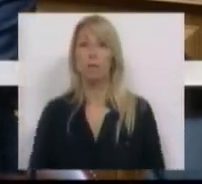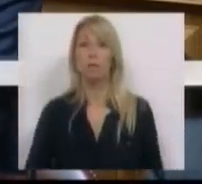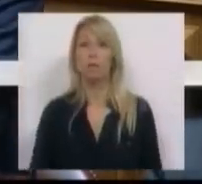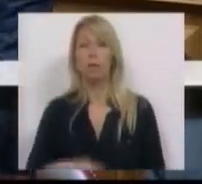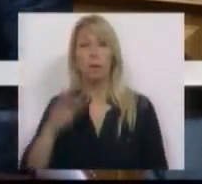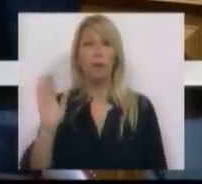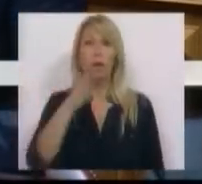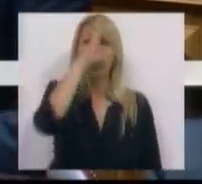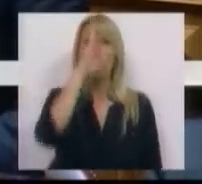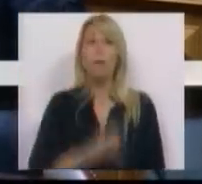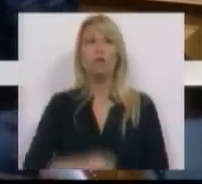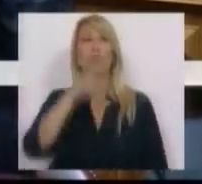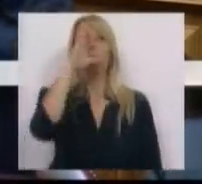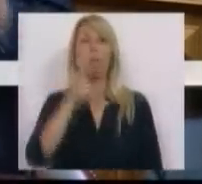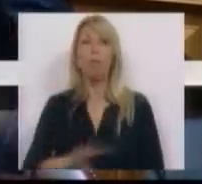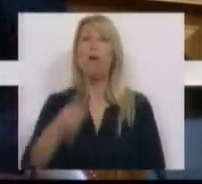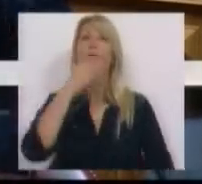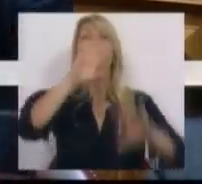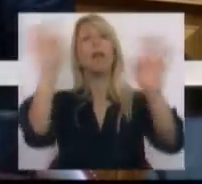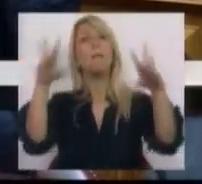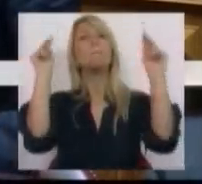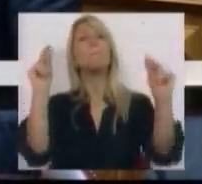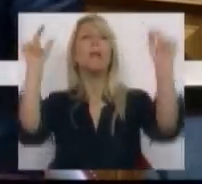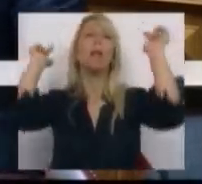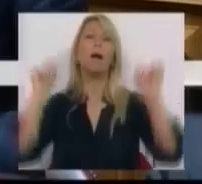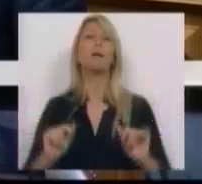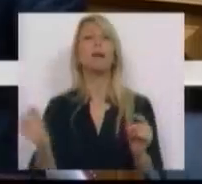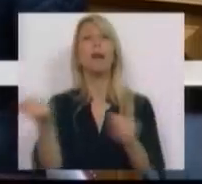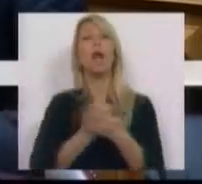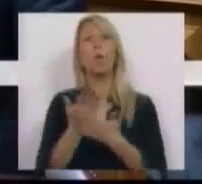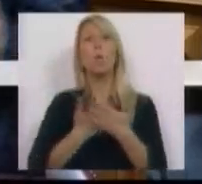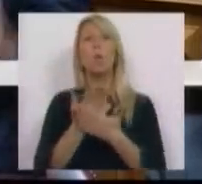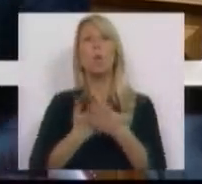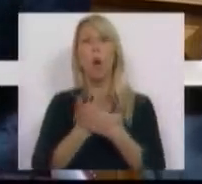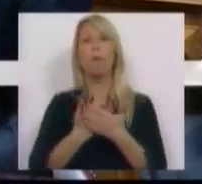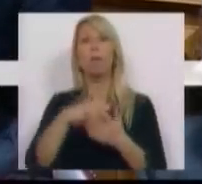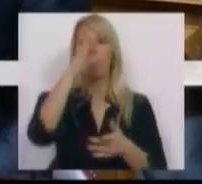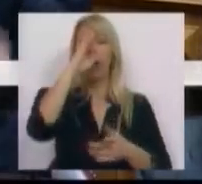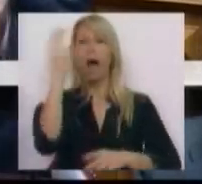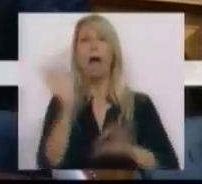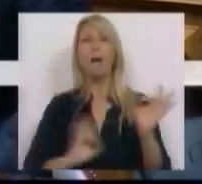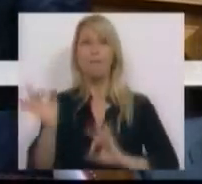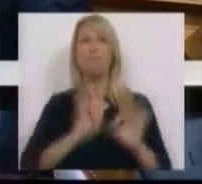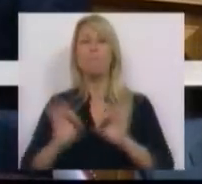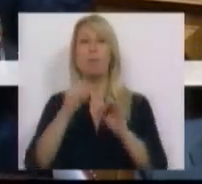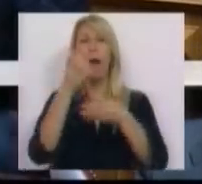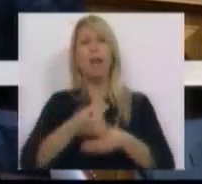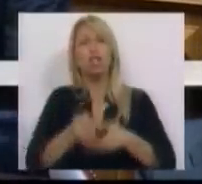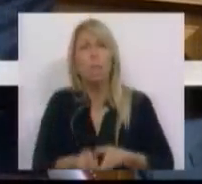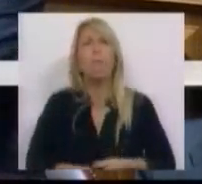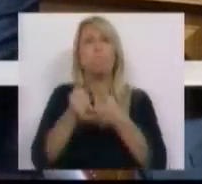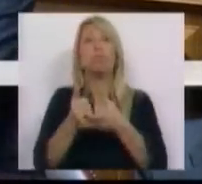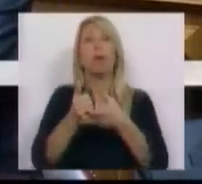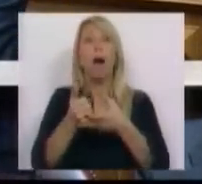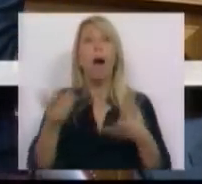o Primeiro-Ministro e o Governo falam em milagre económico e se preparam para abrir garrafas de champanhe, aquilo que nós